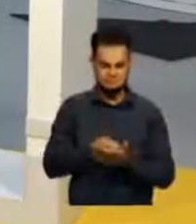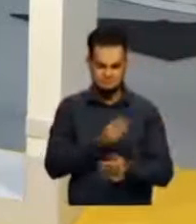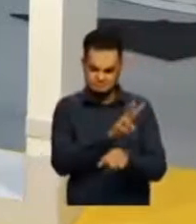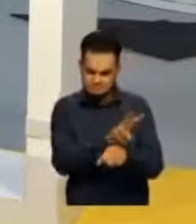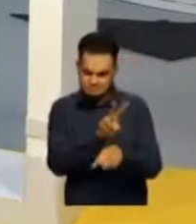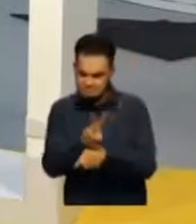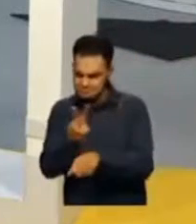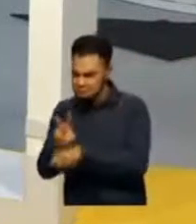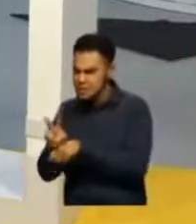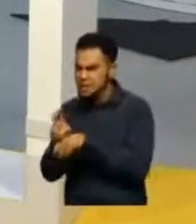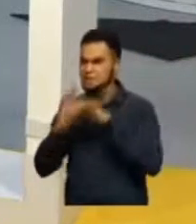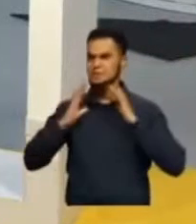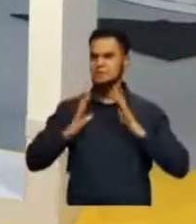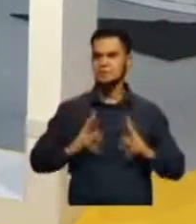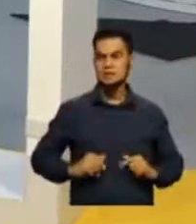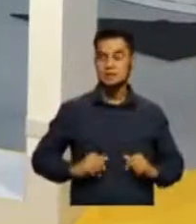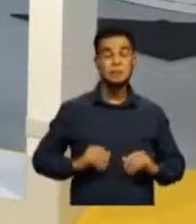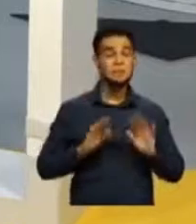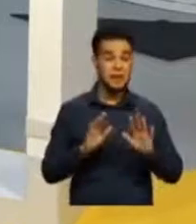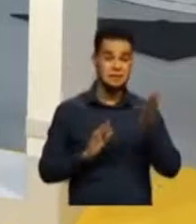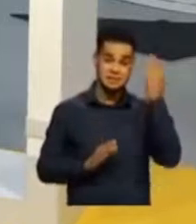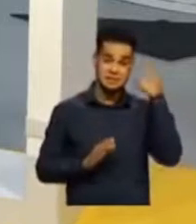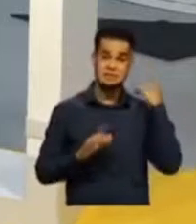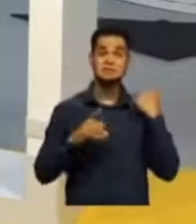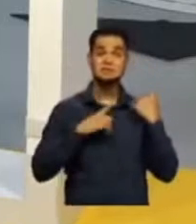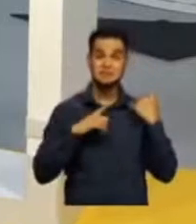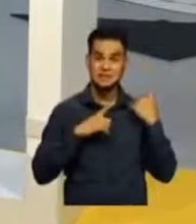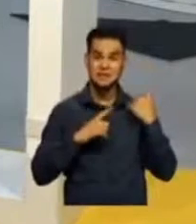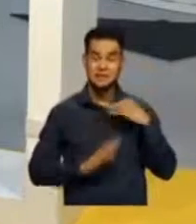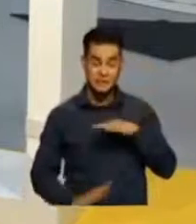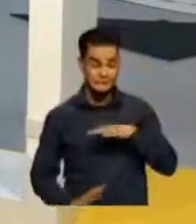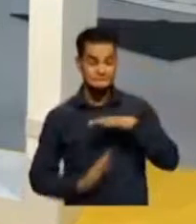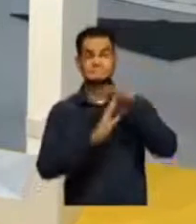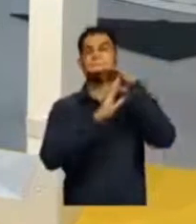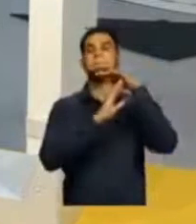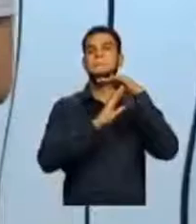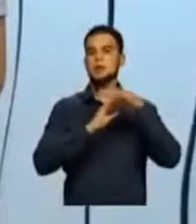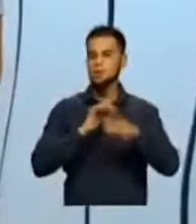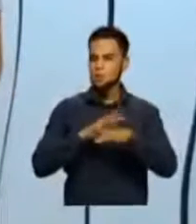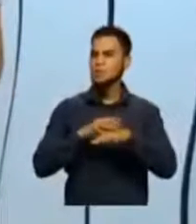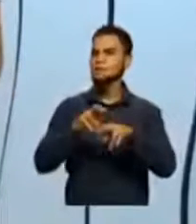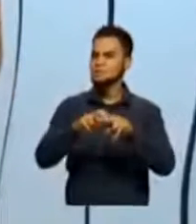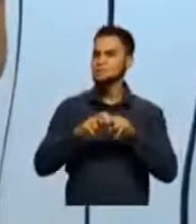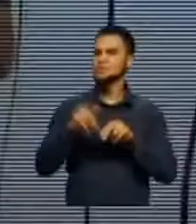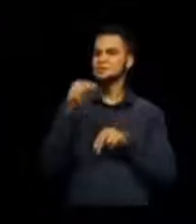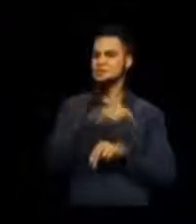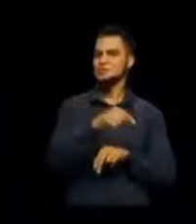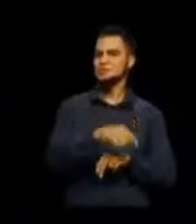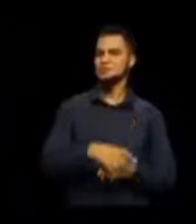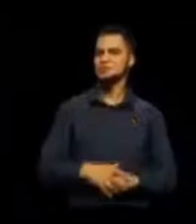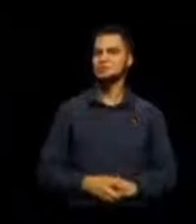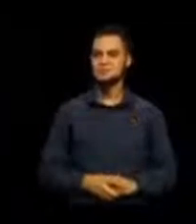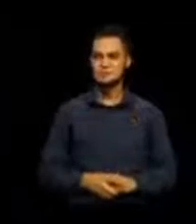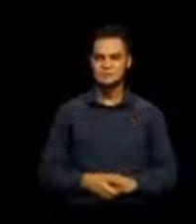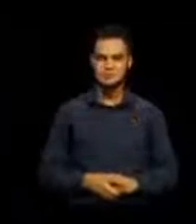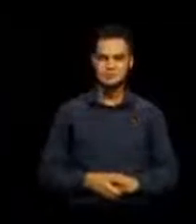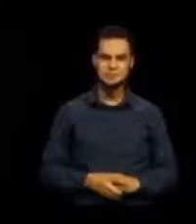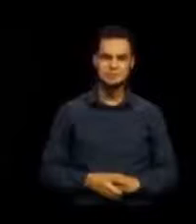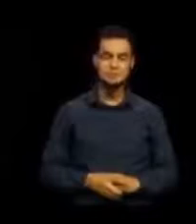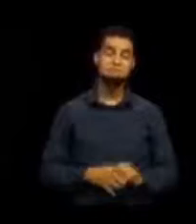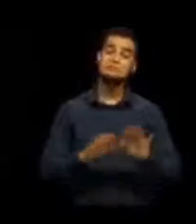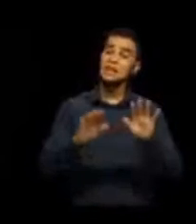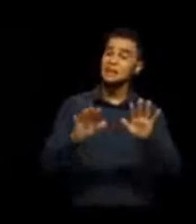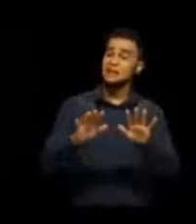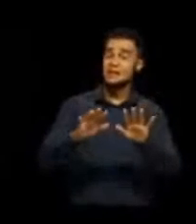chegou a ter sim um pico dessa doença através desse tipo de contaminação. Nós não temos cura para a doença